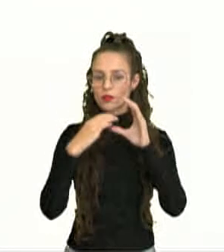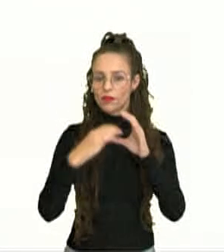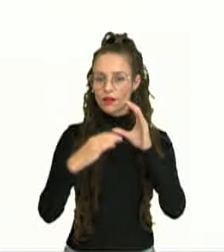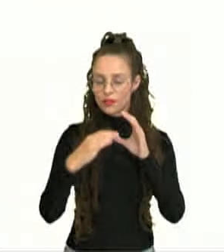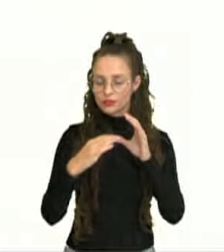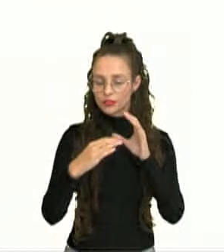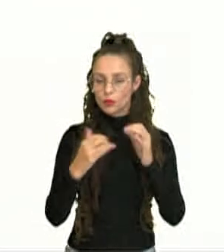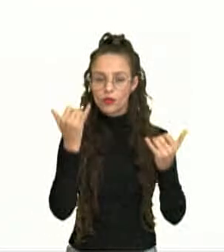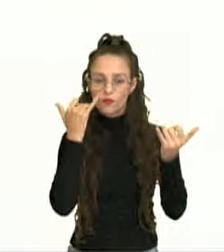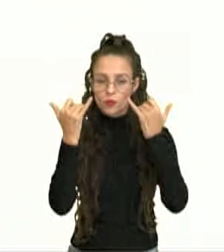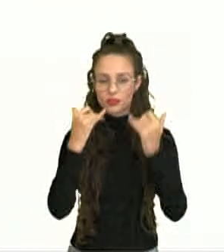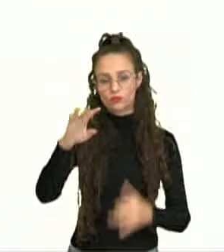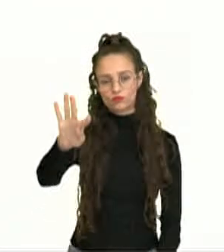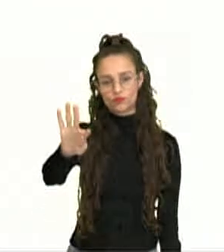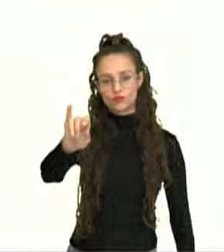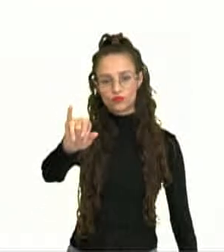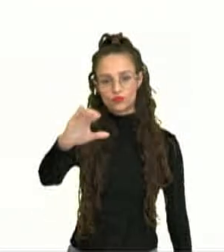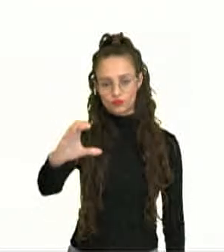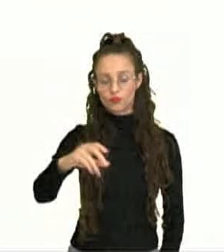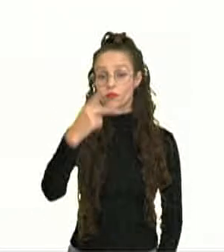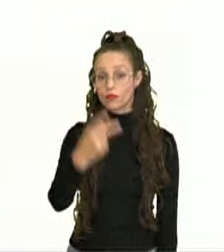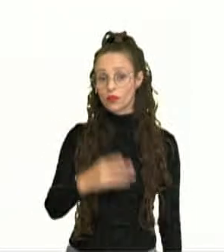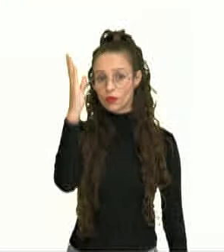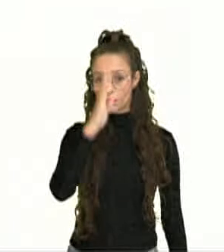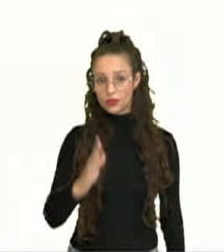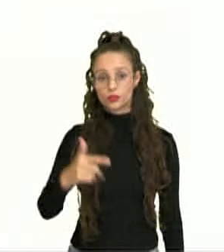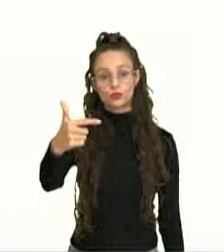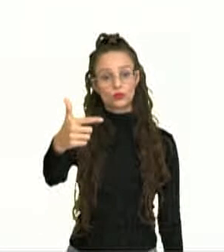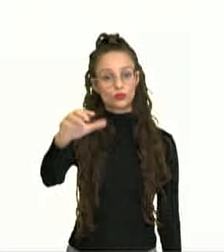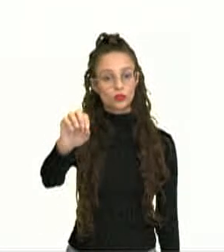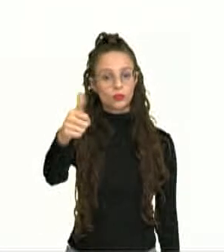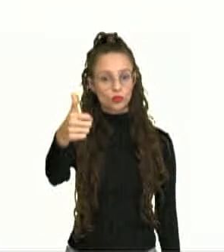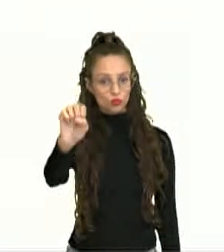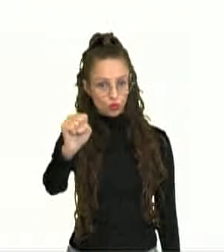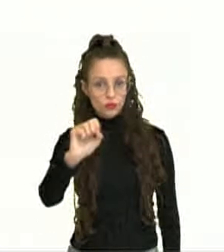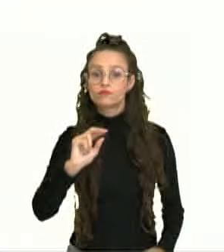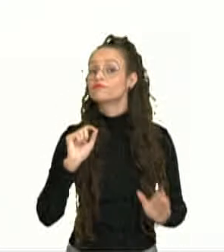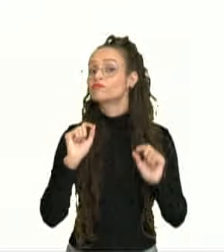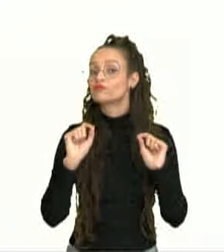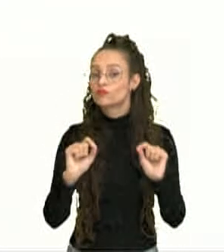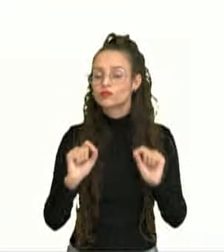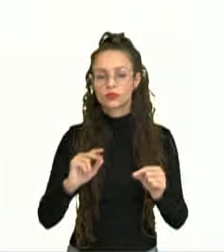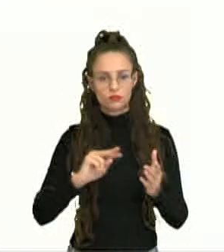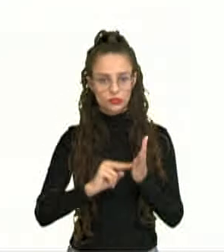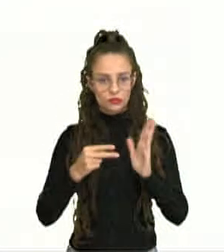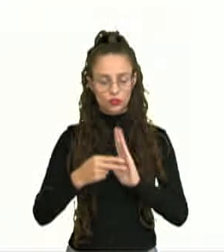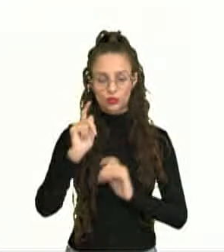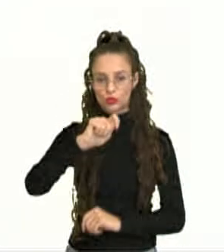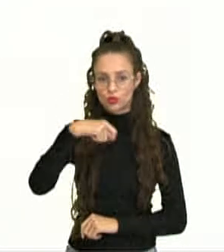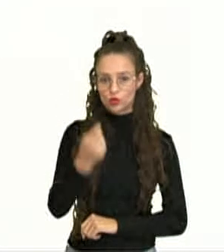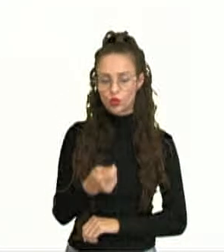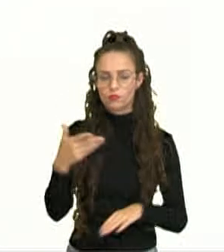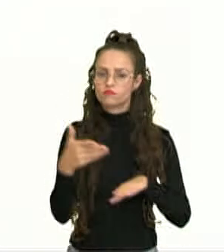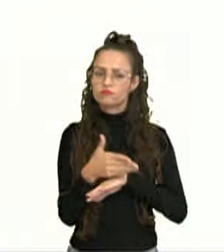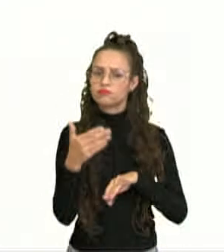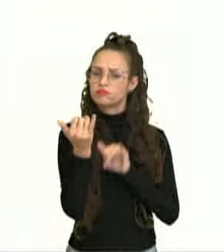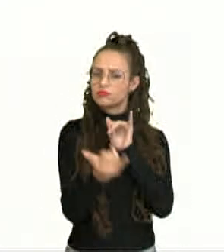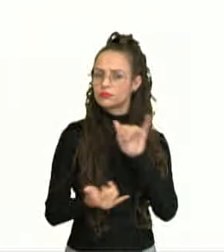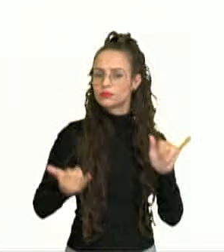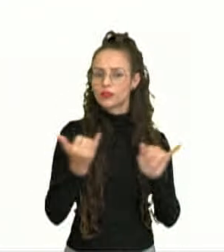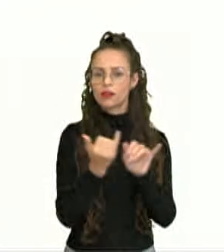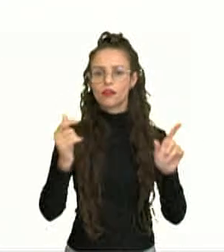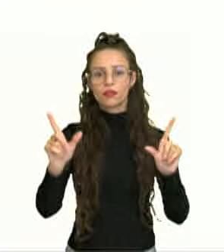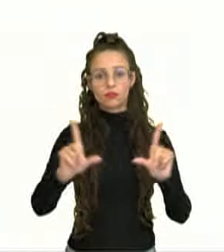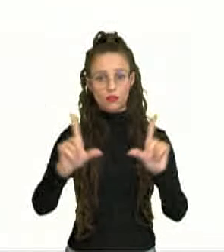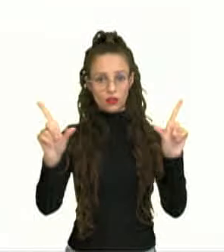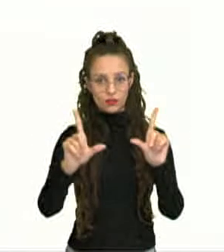comunicação, TIC. No Brasil, em 2018, ou seja, as questões relativas ao acesso à internet, à